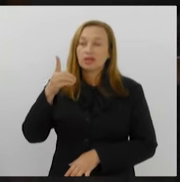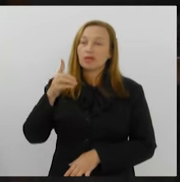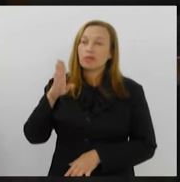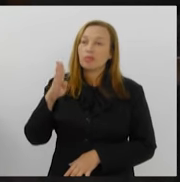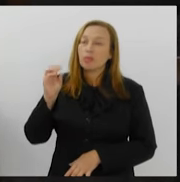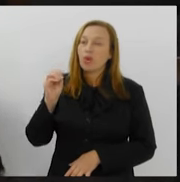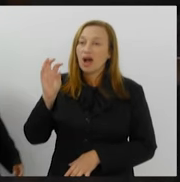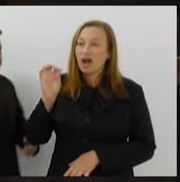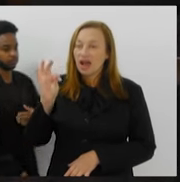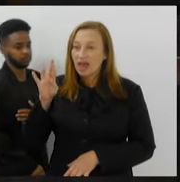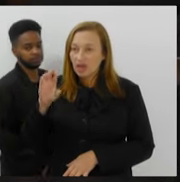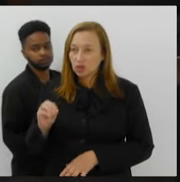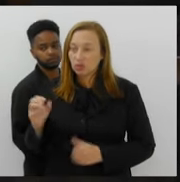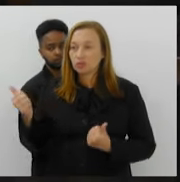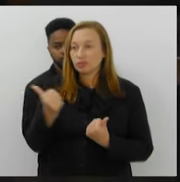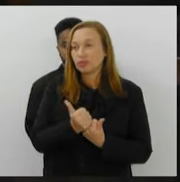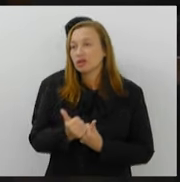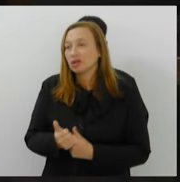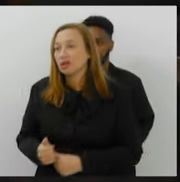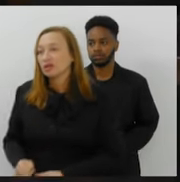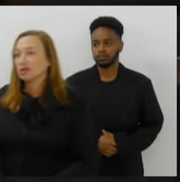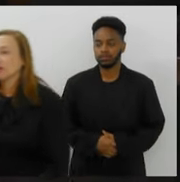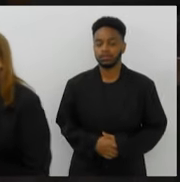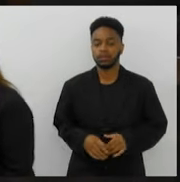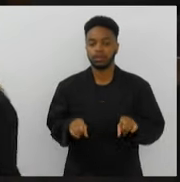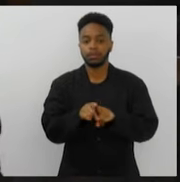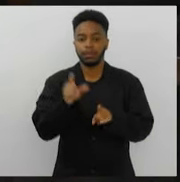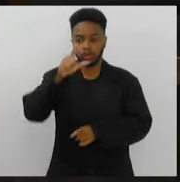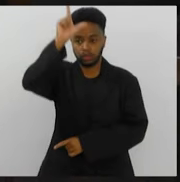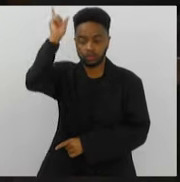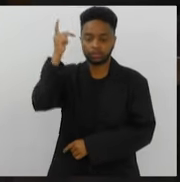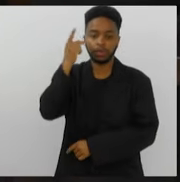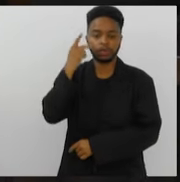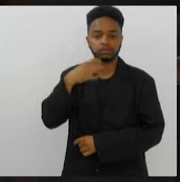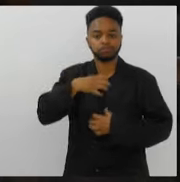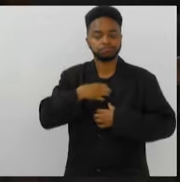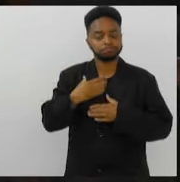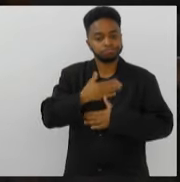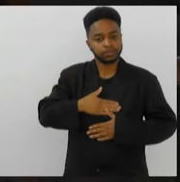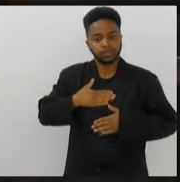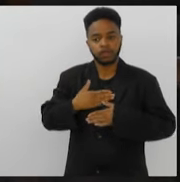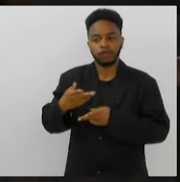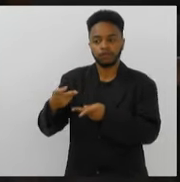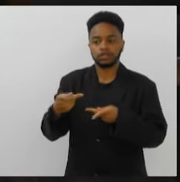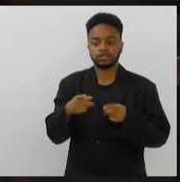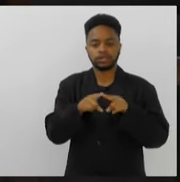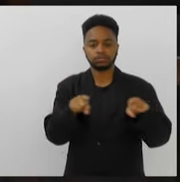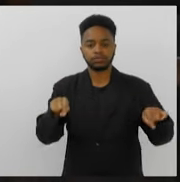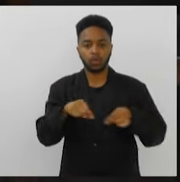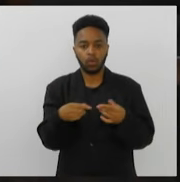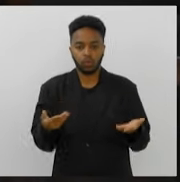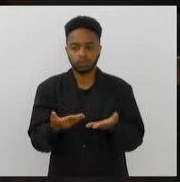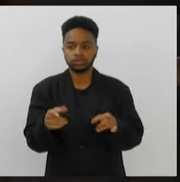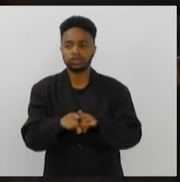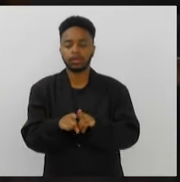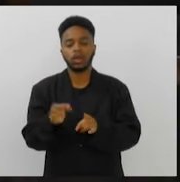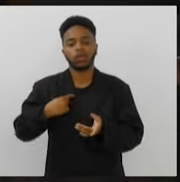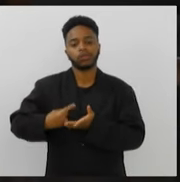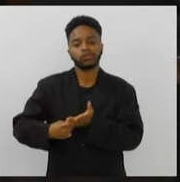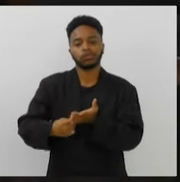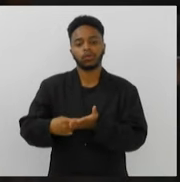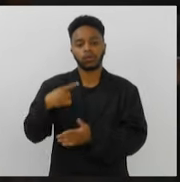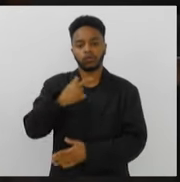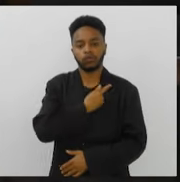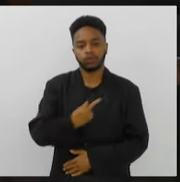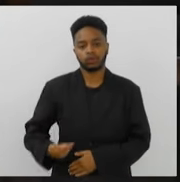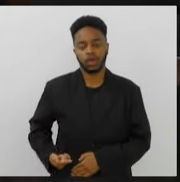hora. Luiz Paulo, que eu tive prazer de ir no gabinete hoje, já marquei com o governador amanhã de manhã.